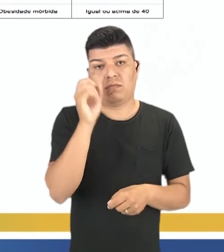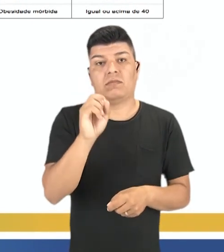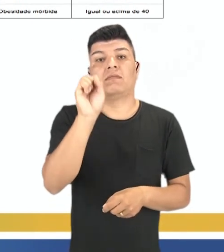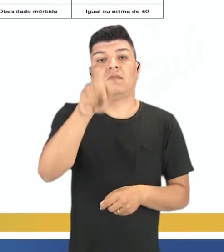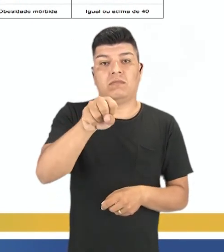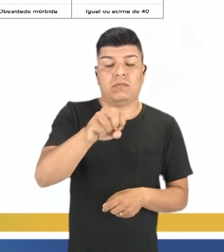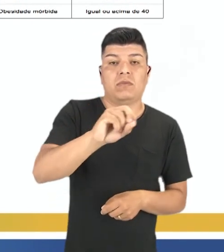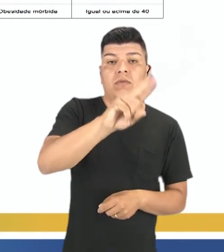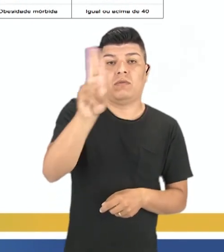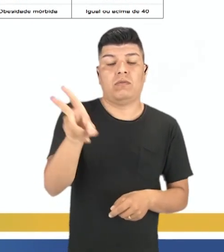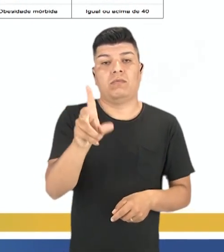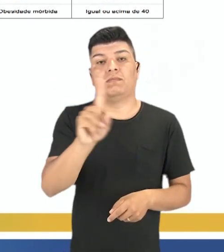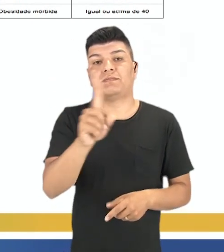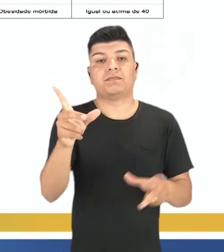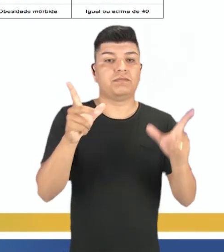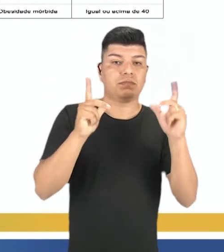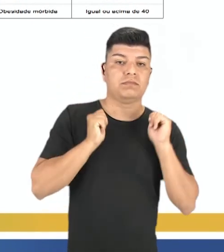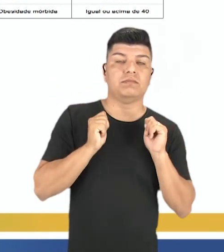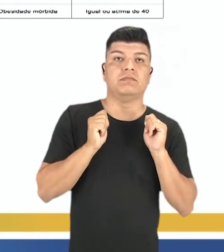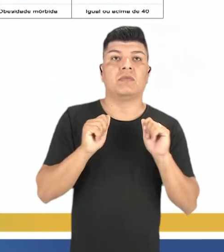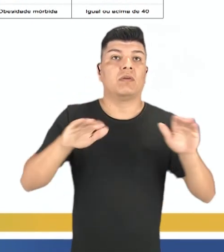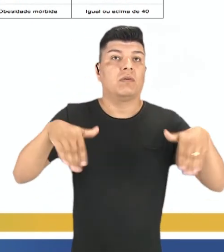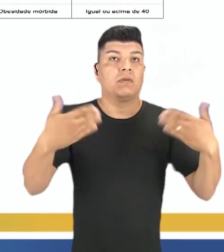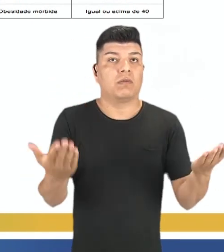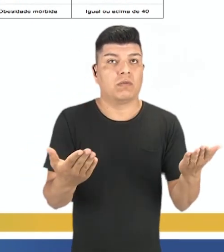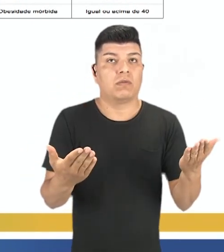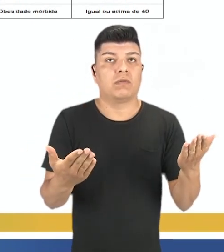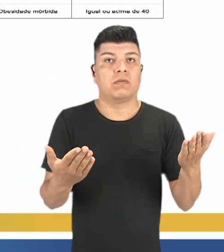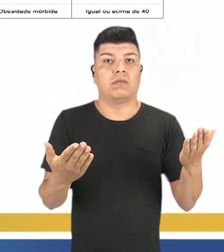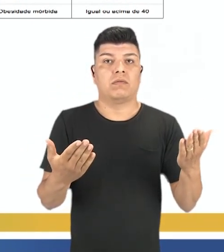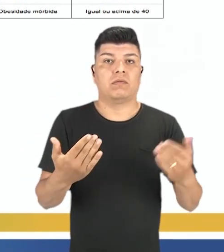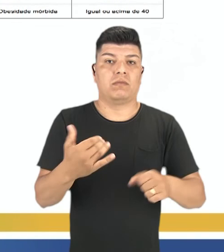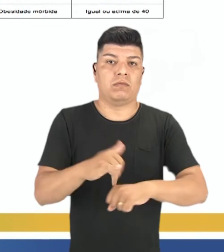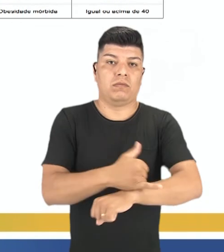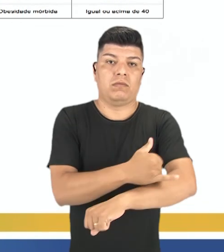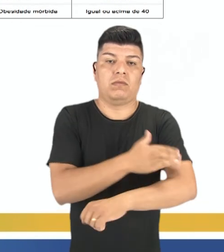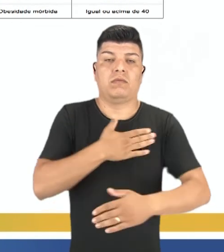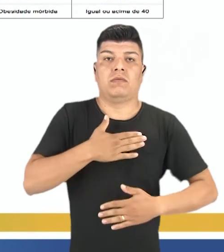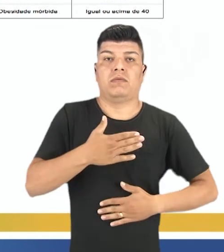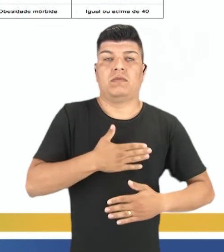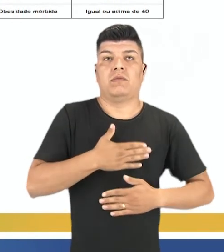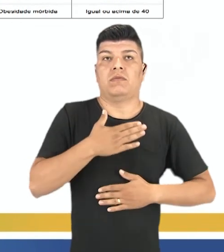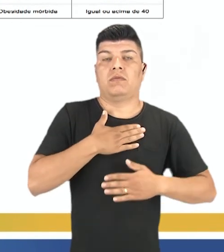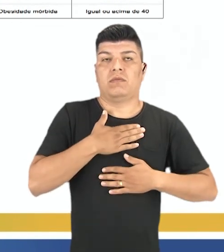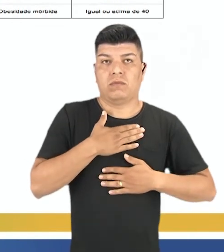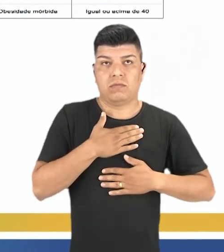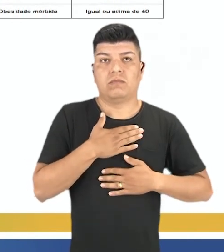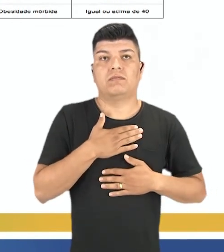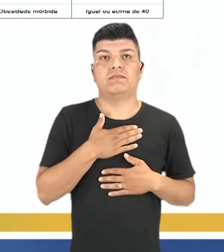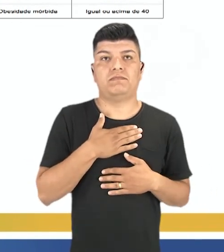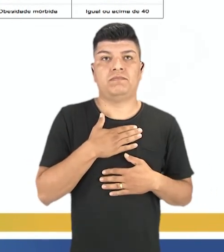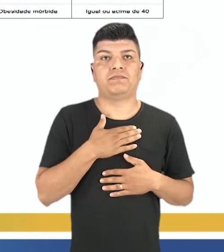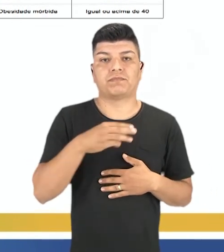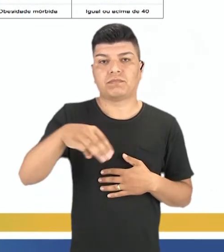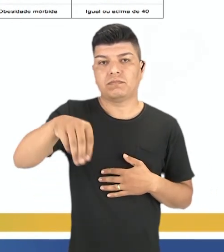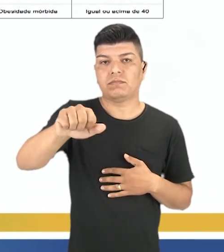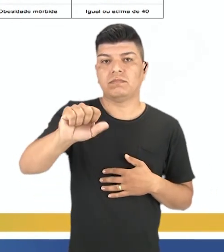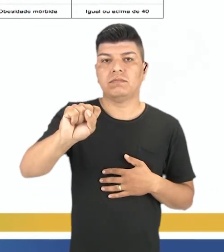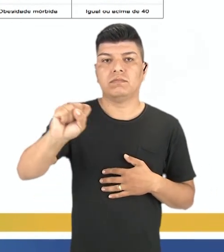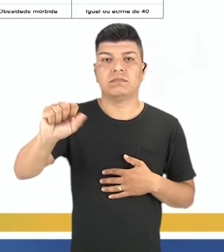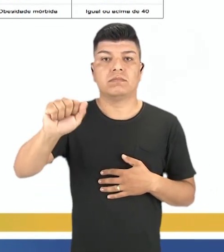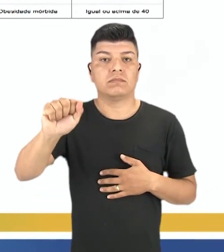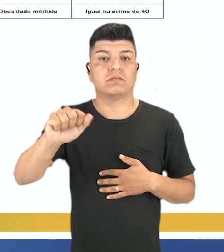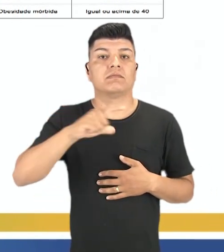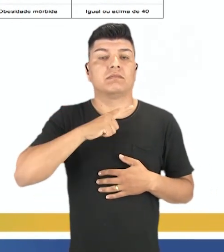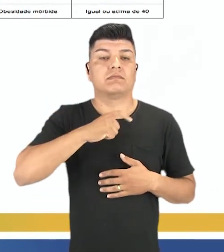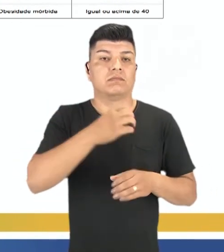não sedentárias, né? E qual é o índice de massa corporal que a gente tem. A gente fez anteriormente, tem como fazer o